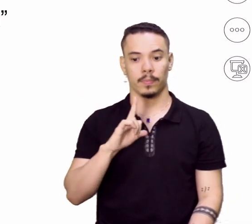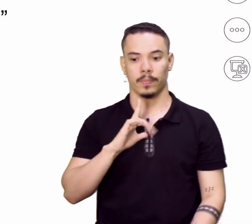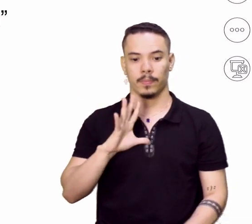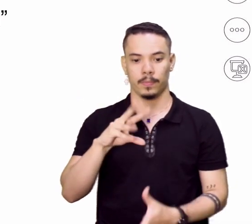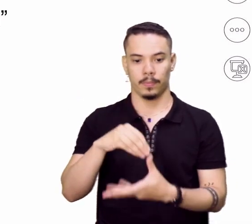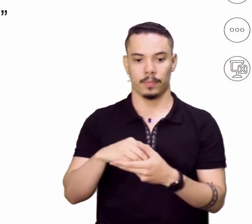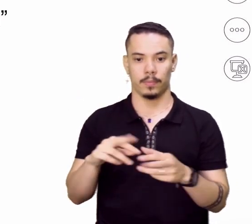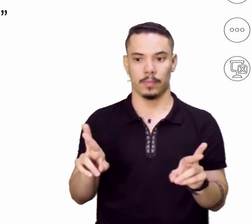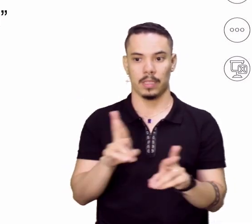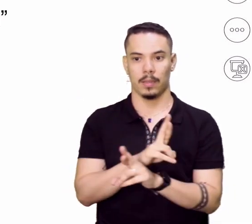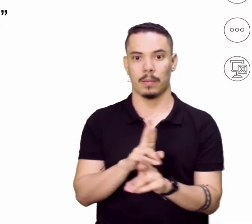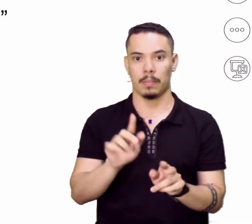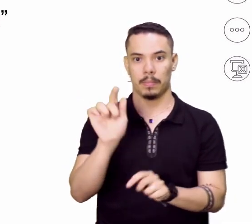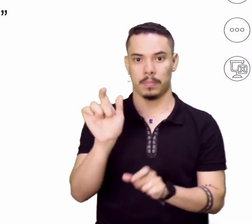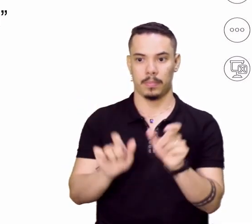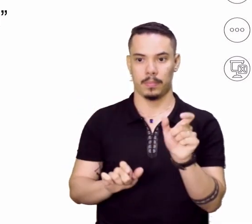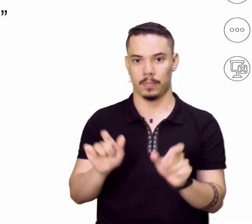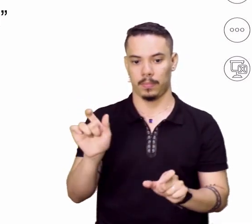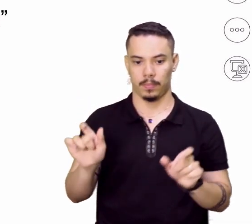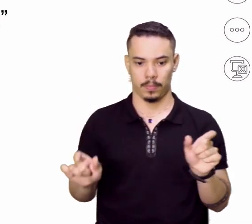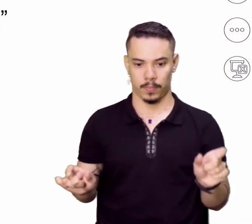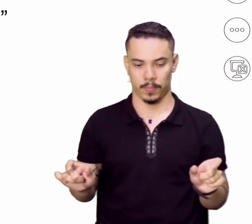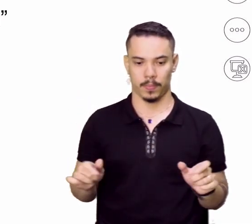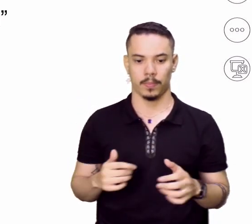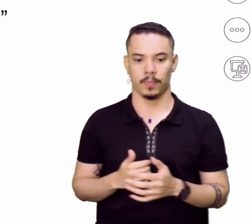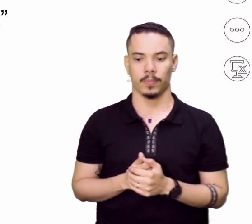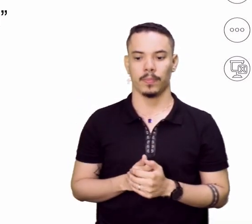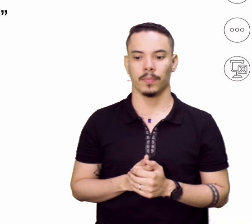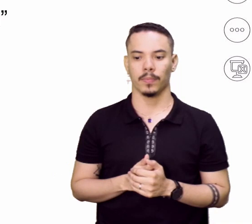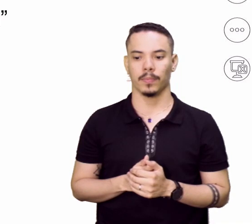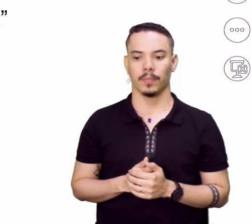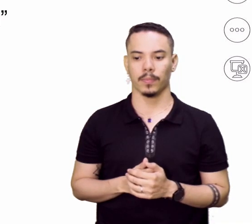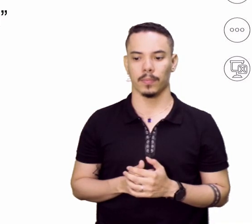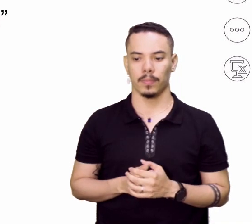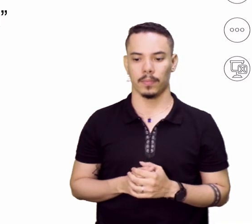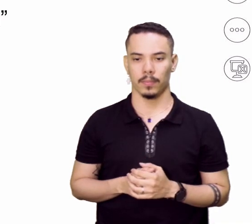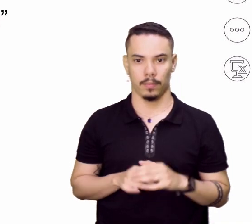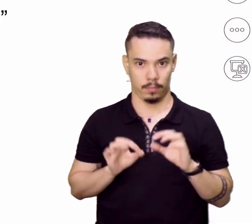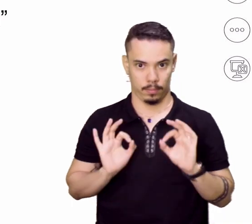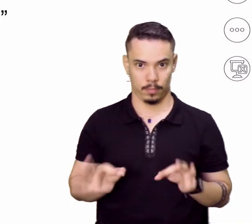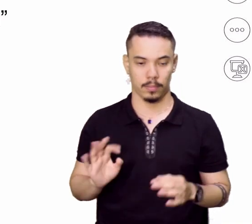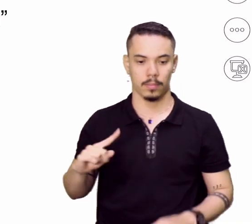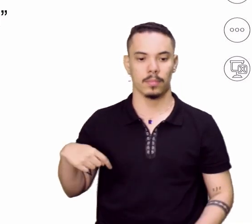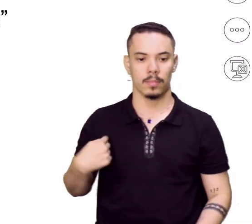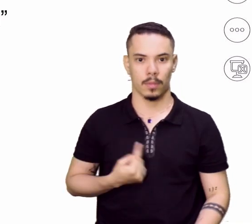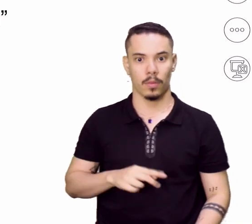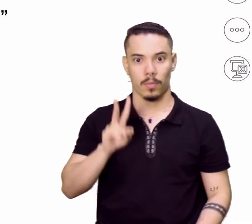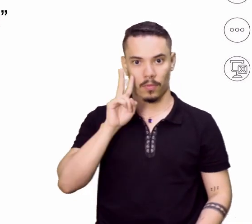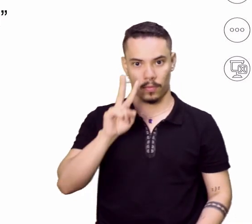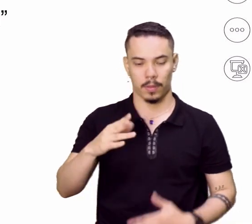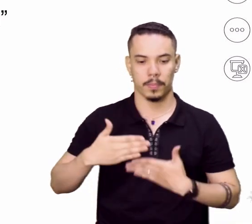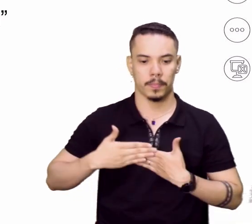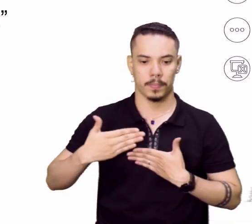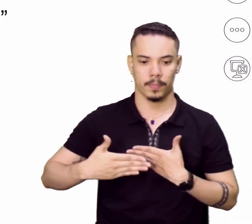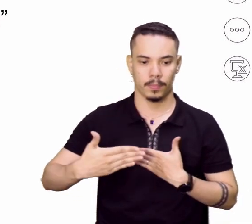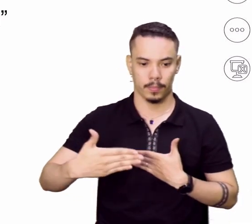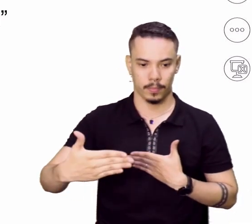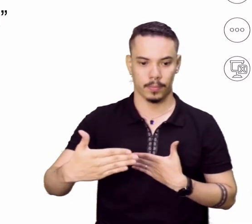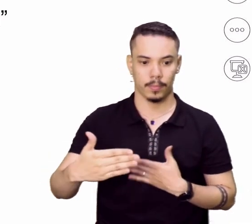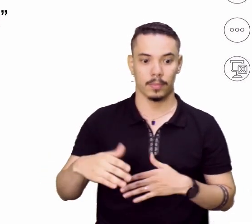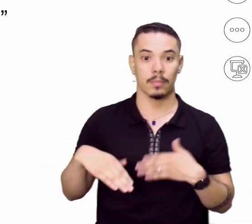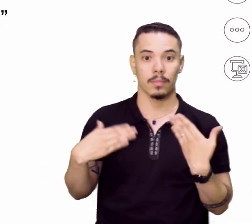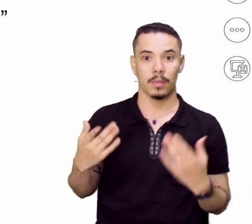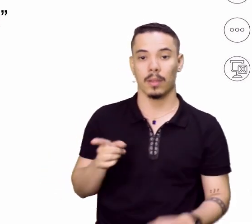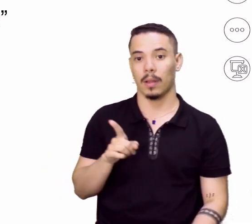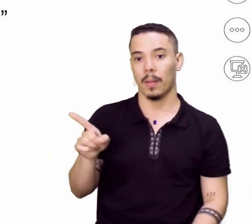com pessoas. Who vai se relacionar com pessoas, nós vamos ver isso mais pra frente. Então, aquela é a